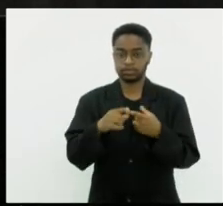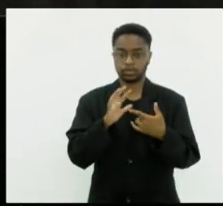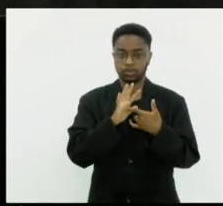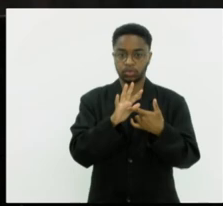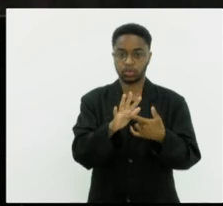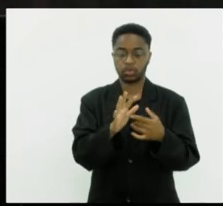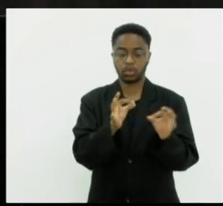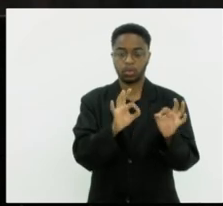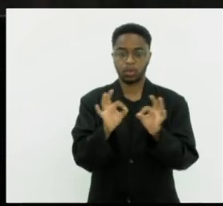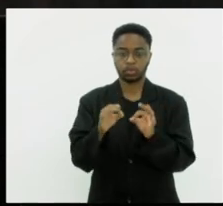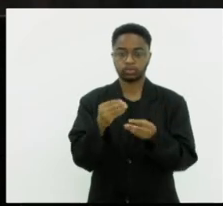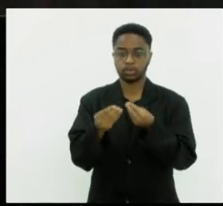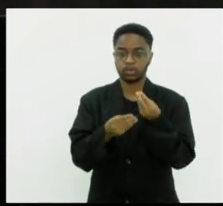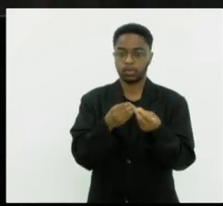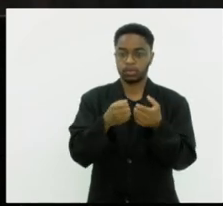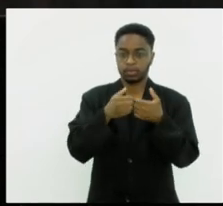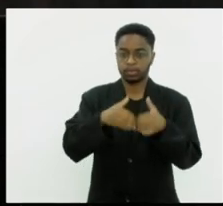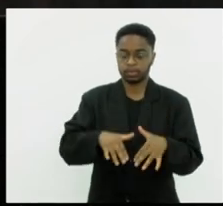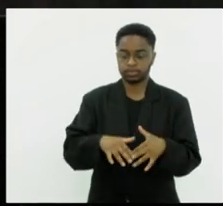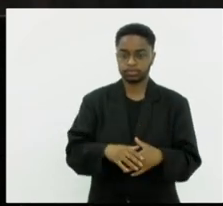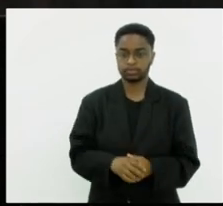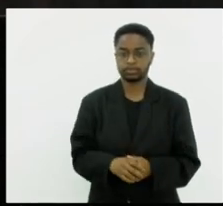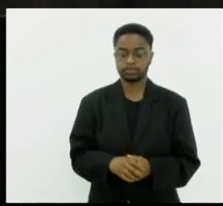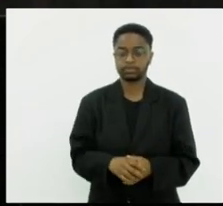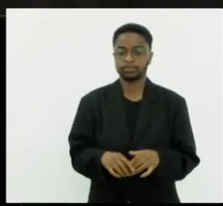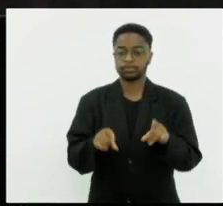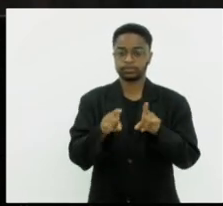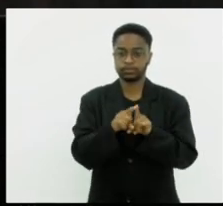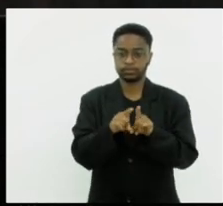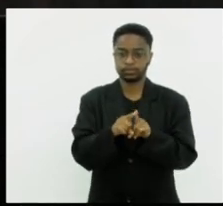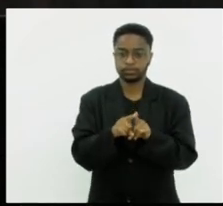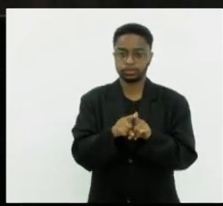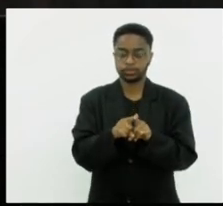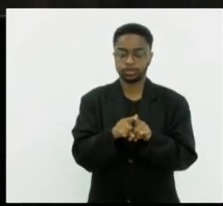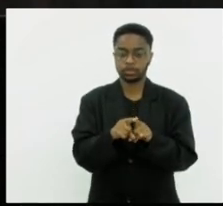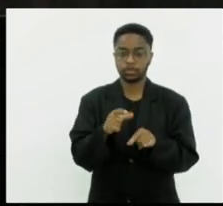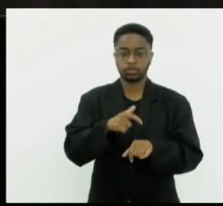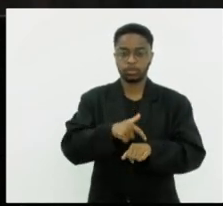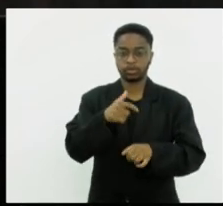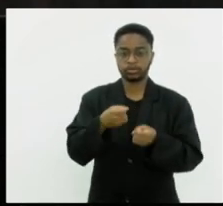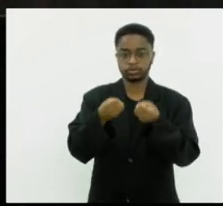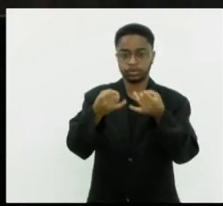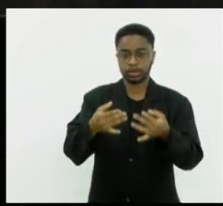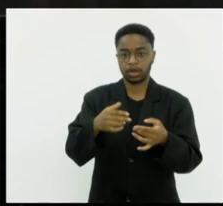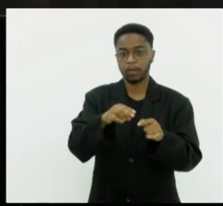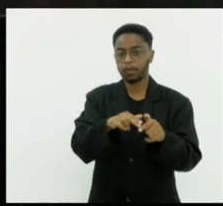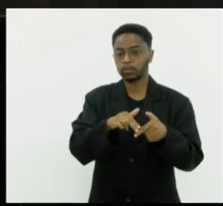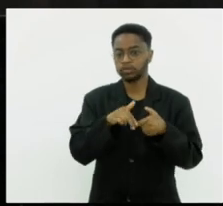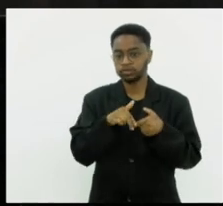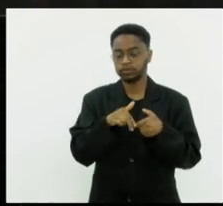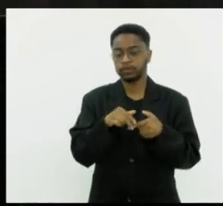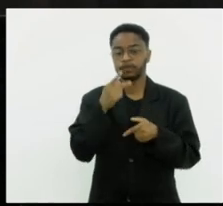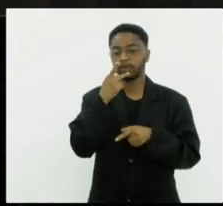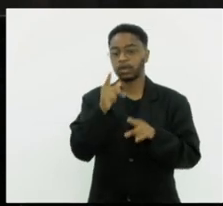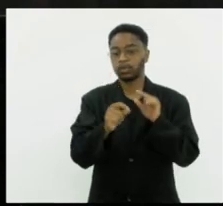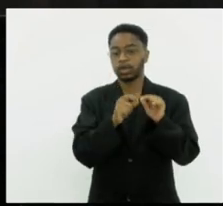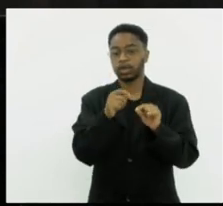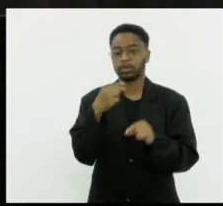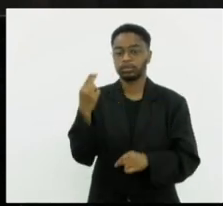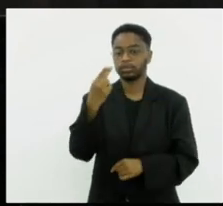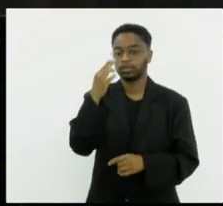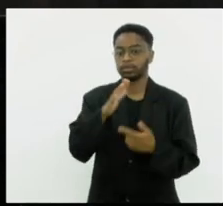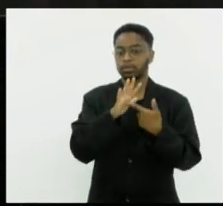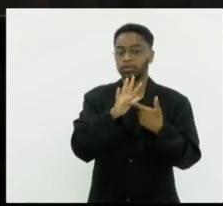o impacto. E na exposição de motivo do TCU, ele dizia que não dá para apresentar